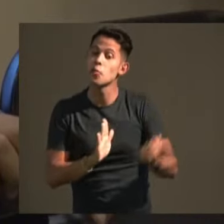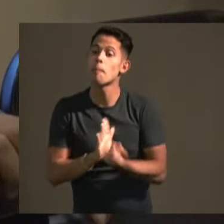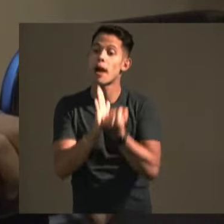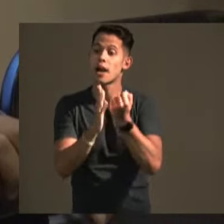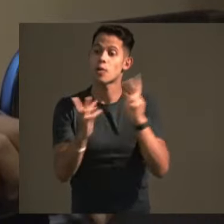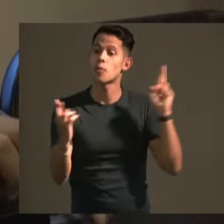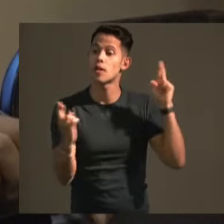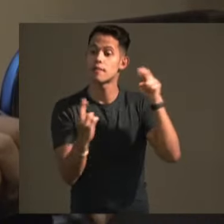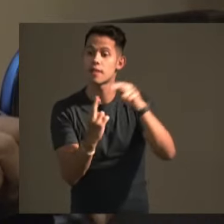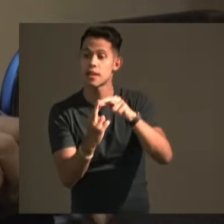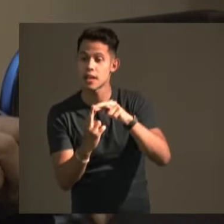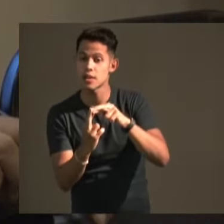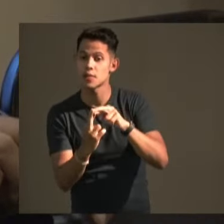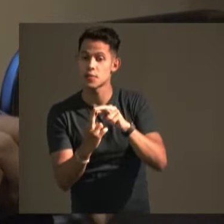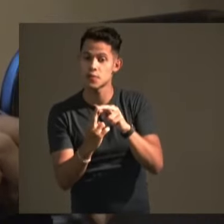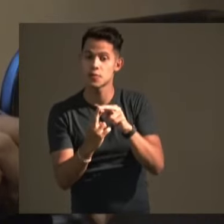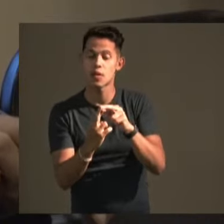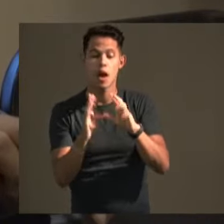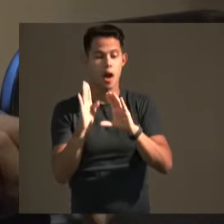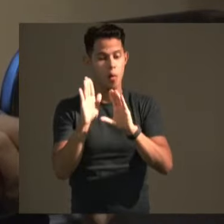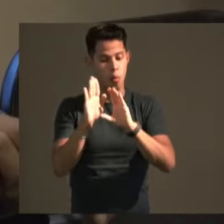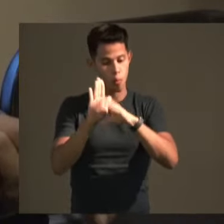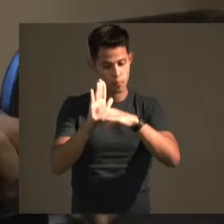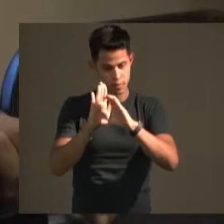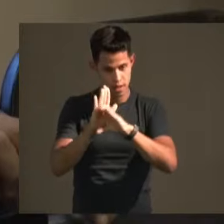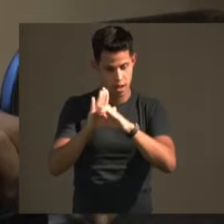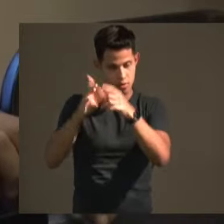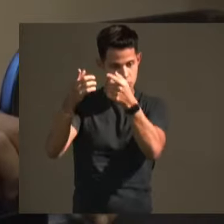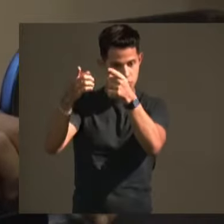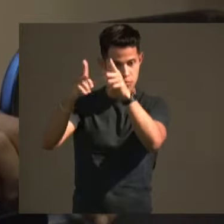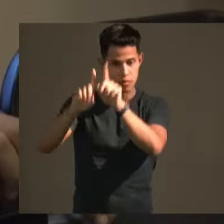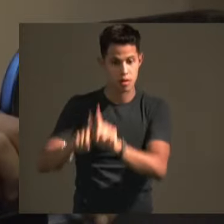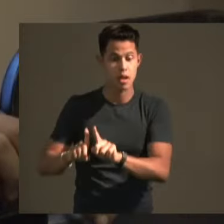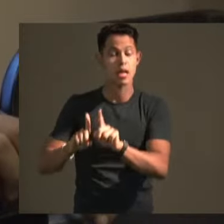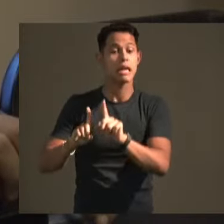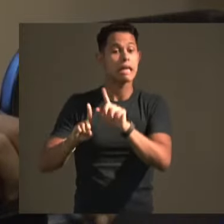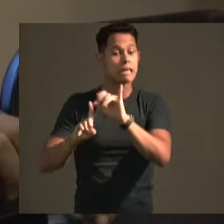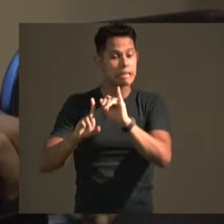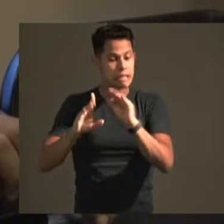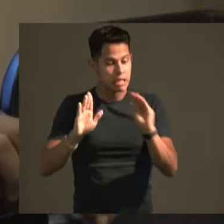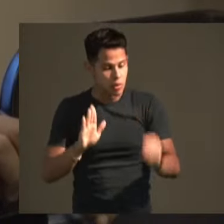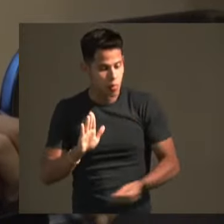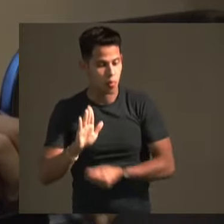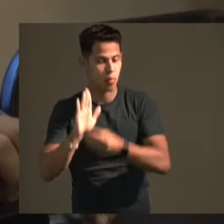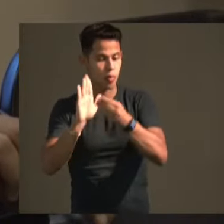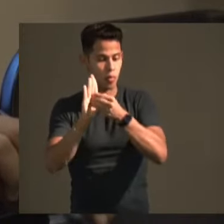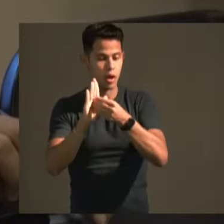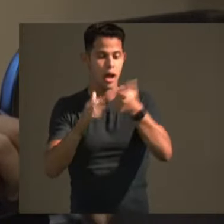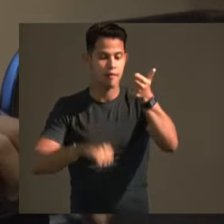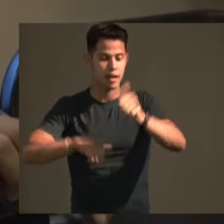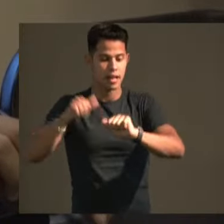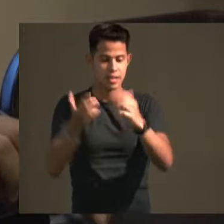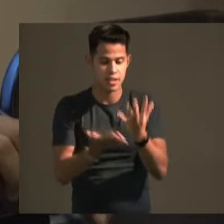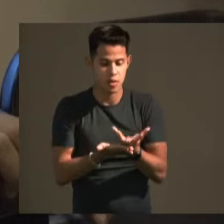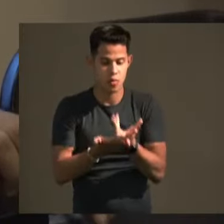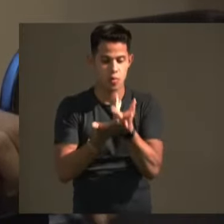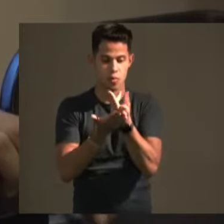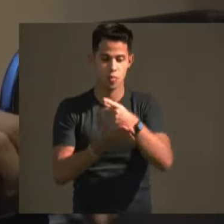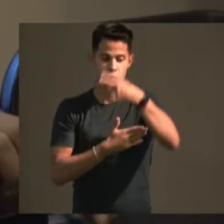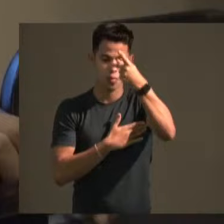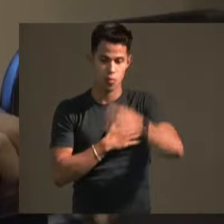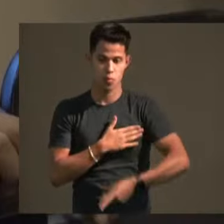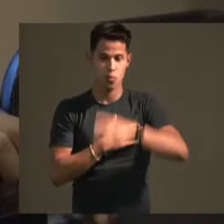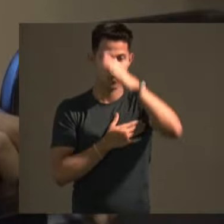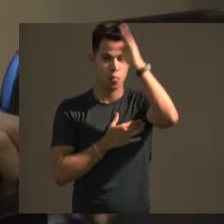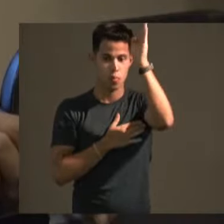referente à conceituação das deficiências a partir da implantação da avaliação biopsicossocial no nosso país, no